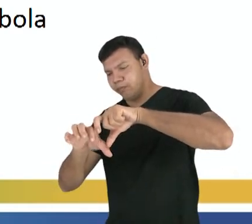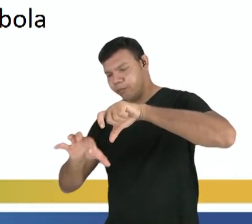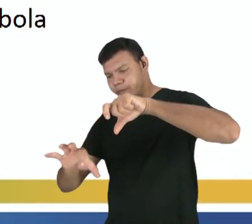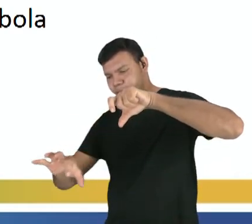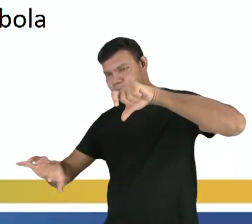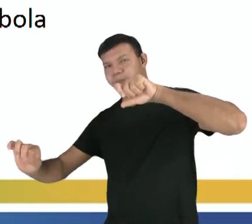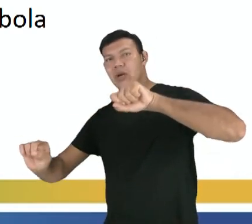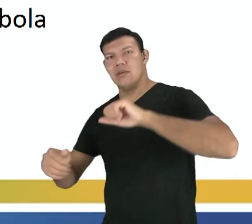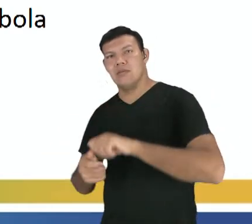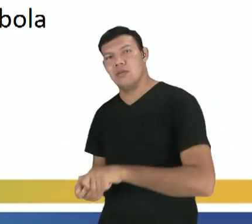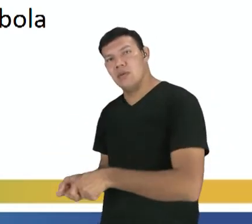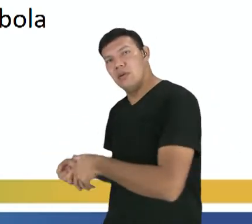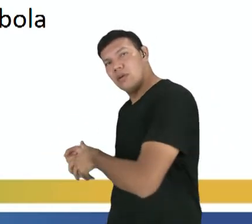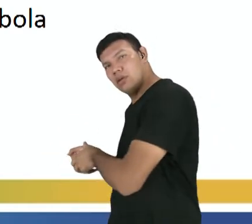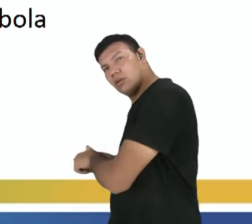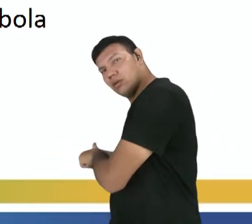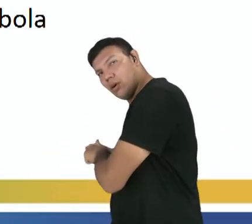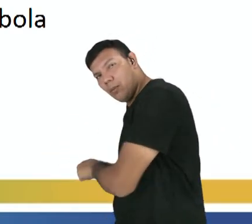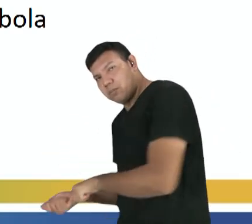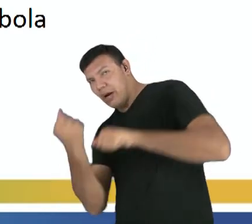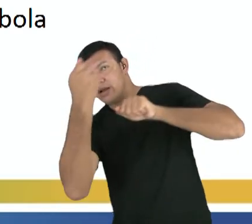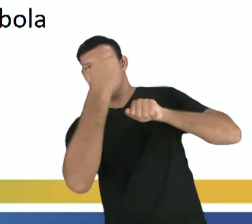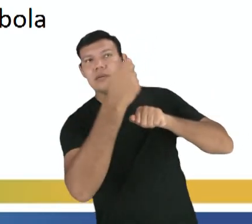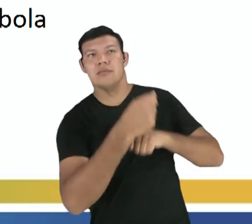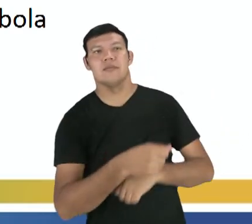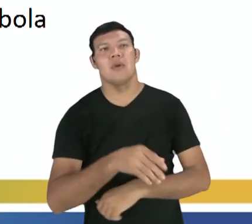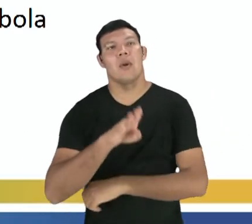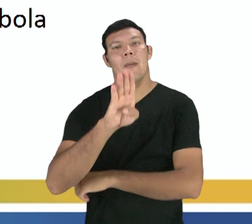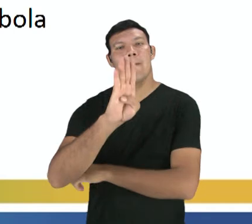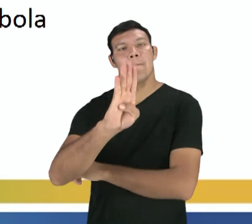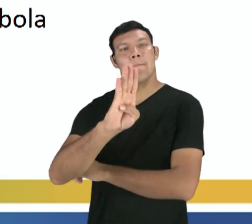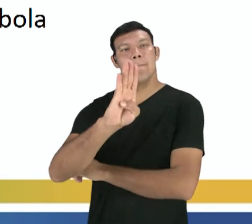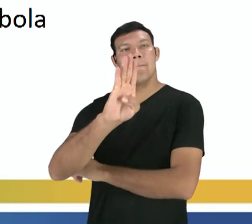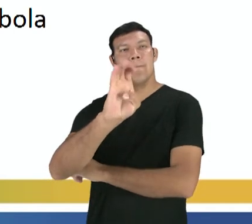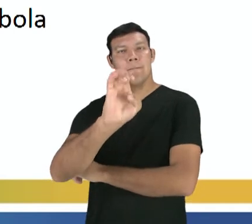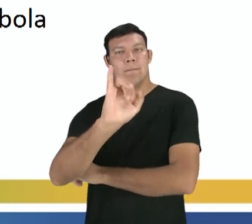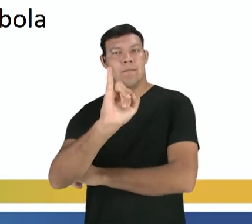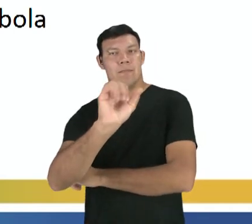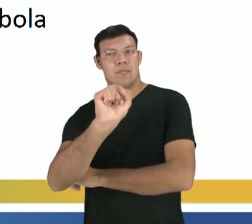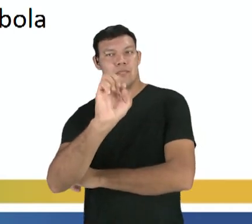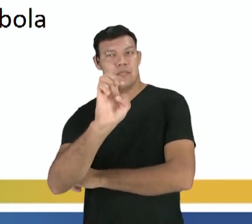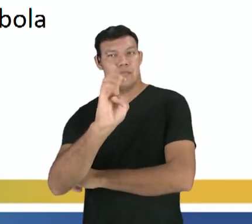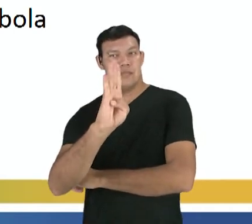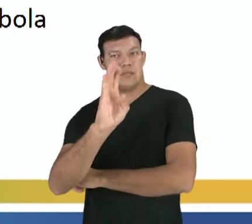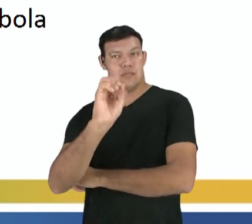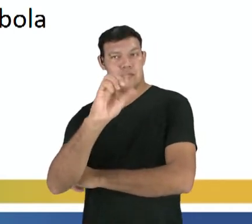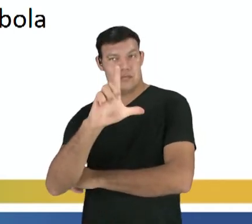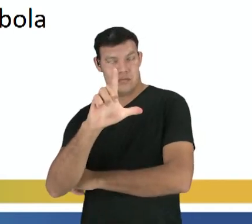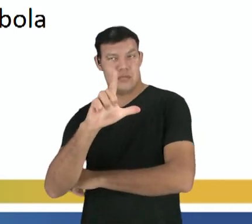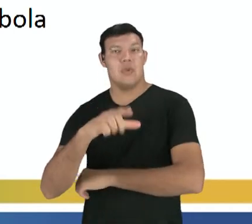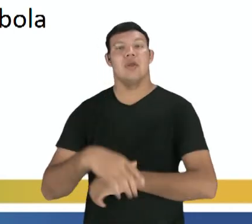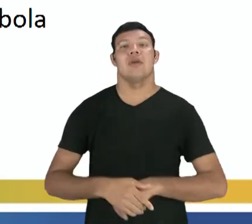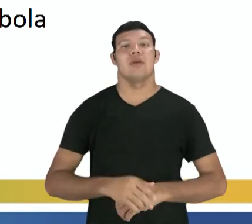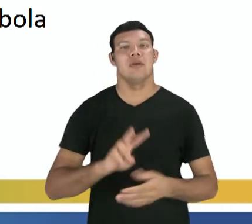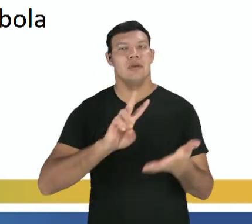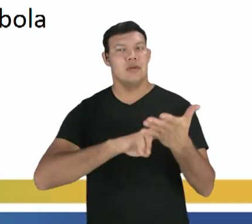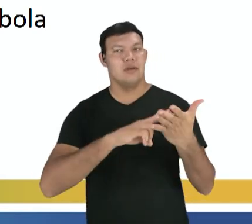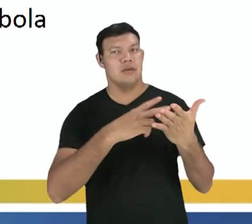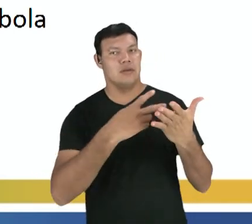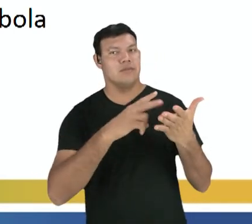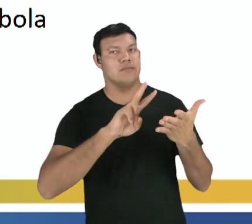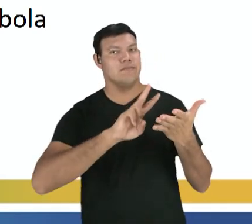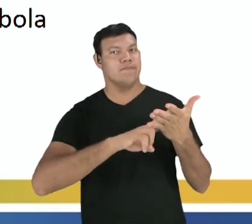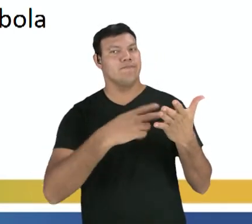E aí nós escrevemos beisebol ou beisebol. Observem aí que existem essas duas formas de escrita em língua portuguesa para o